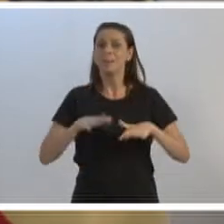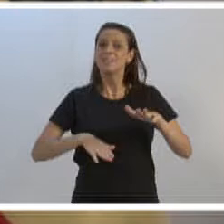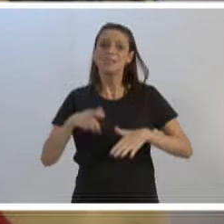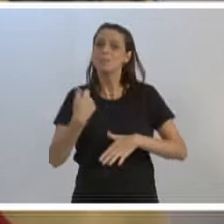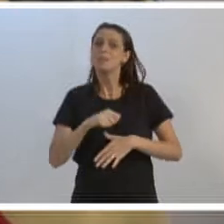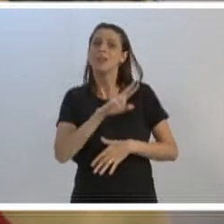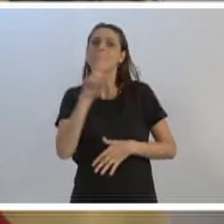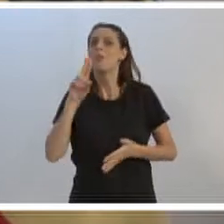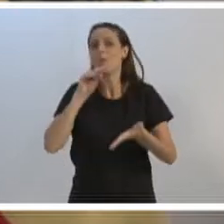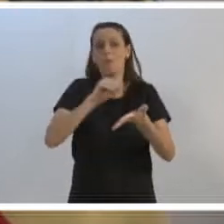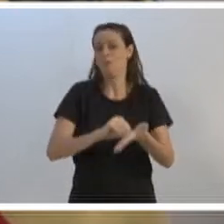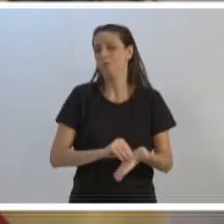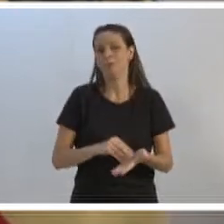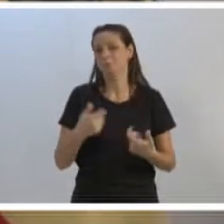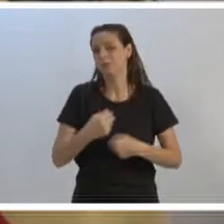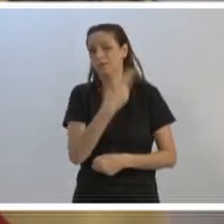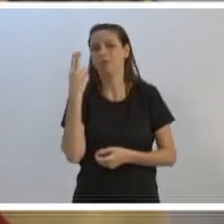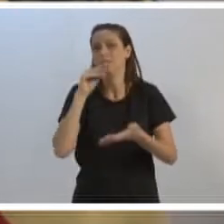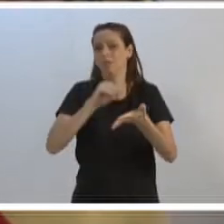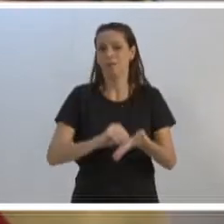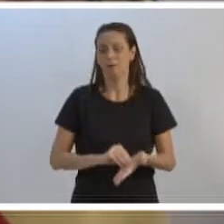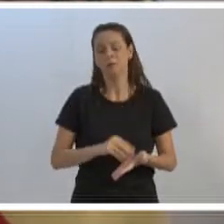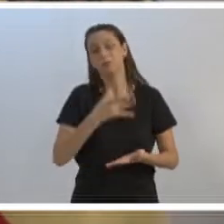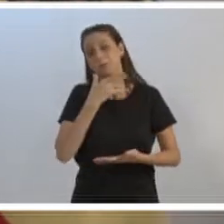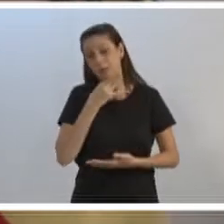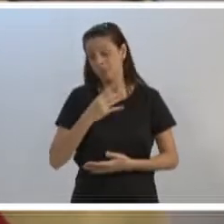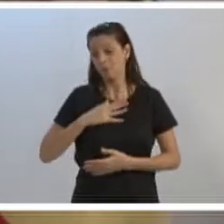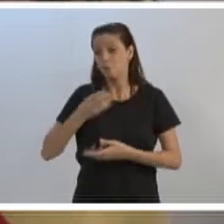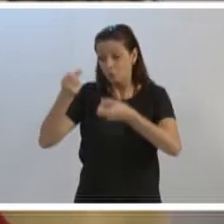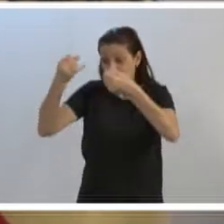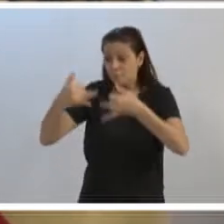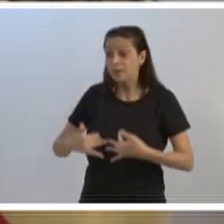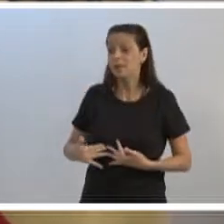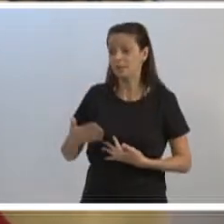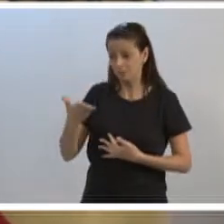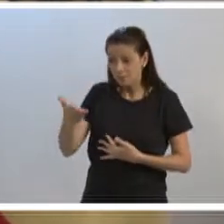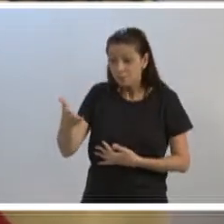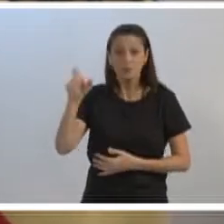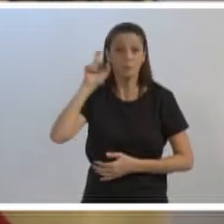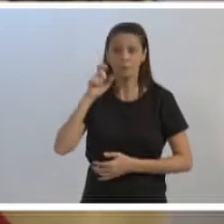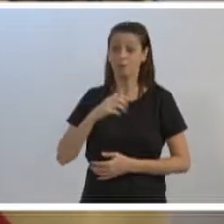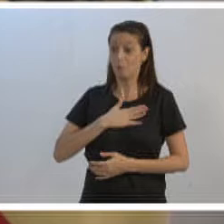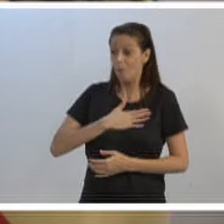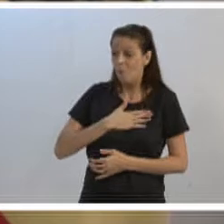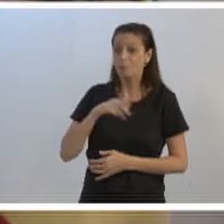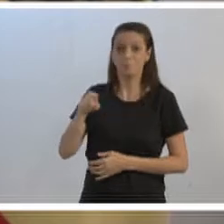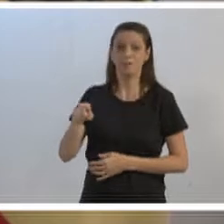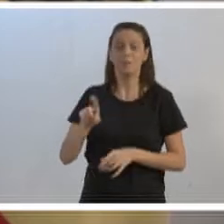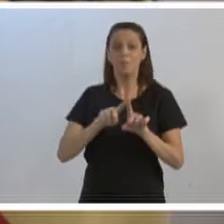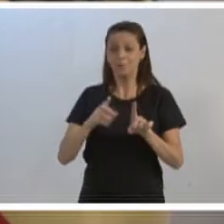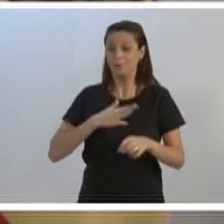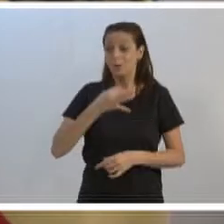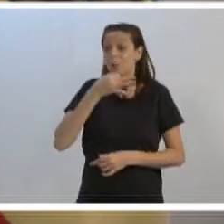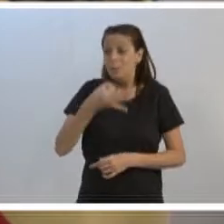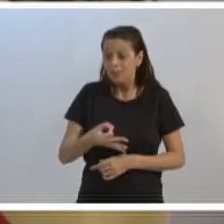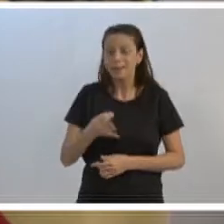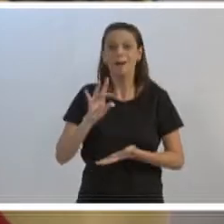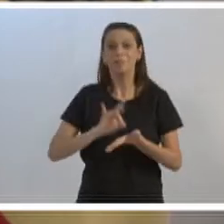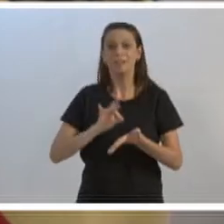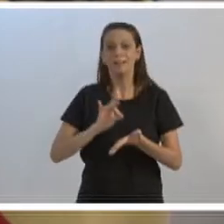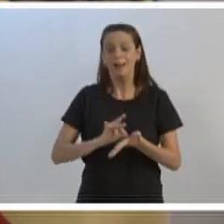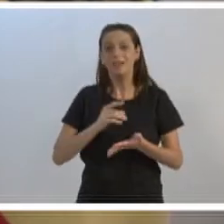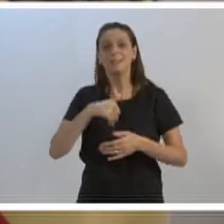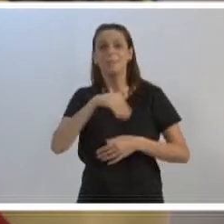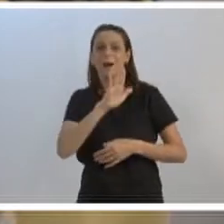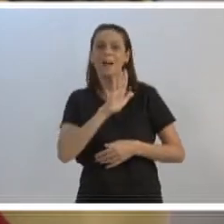impessoalidade aqui, que não seria interessante aprovar esse projeto, então até justificar para o vereador que eu tenho um apreço muito grande, a minha posição pessoal aqui, mais uma questão técnica